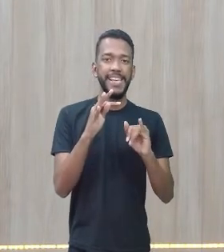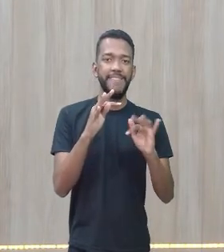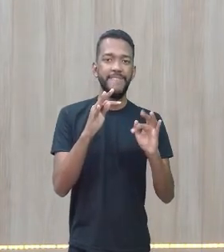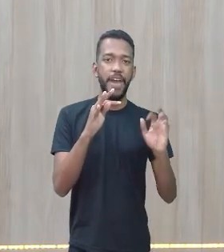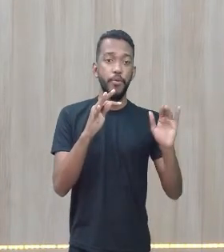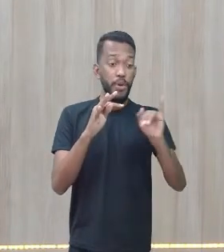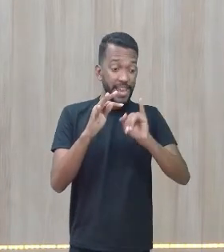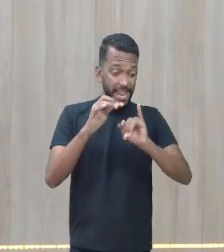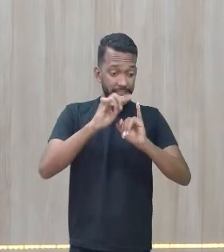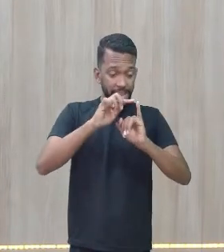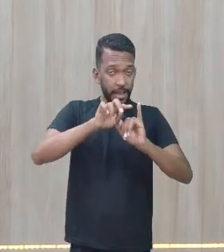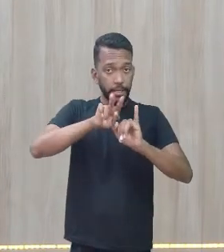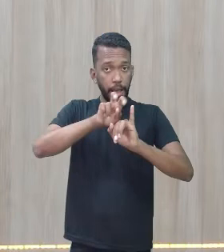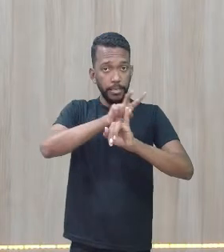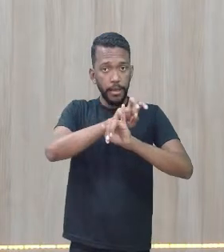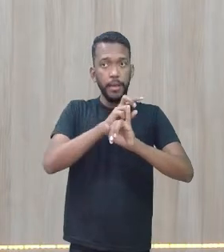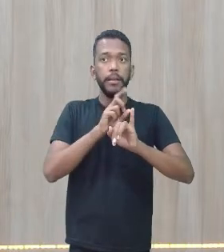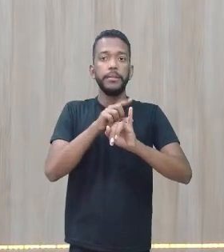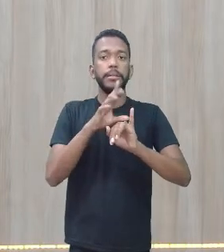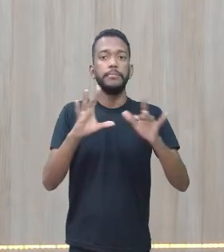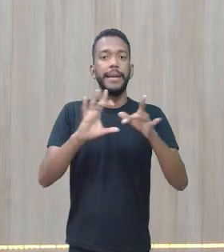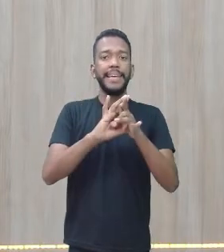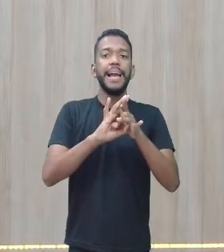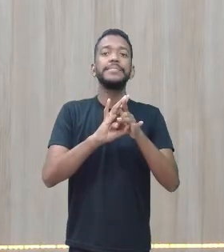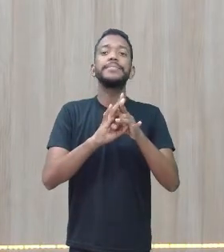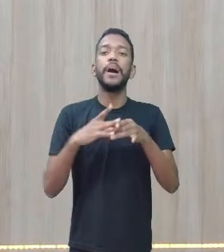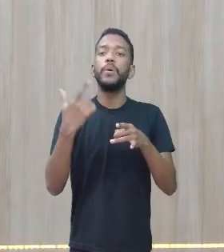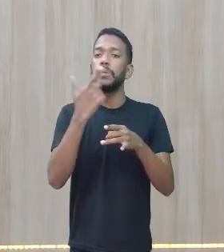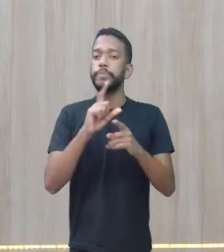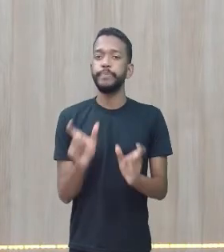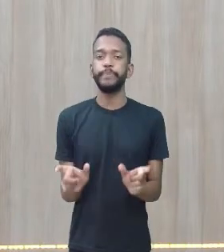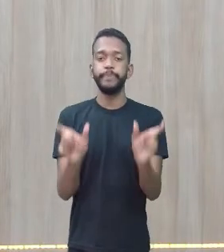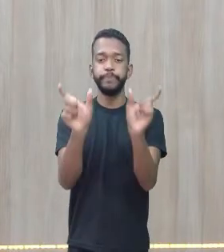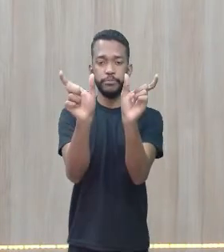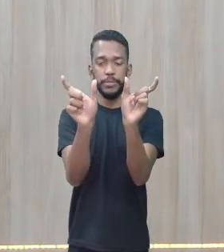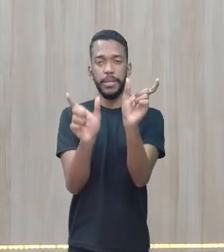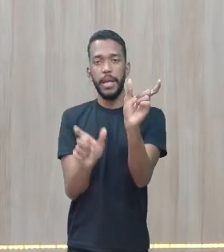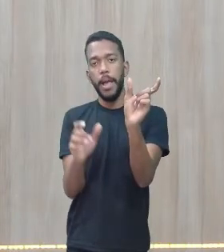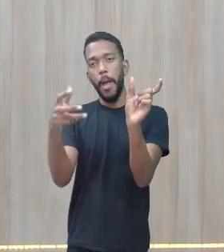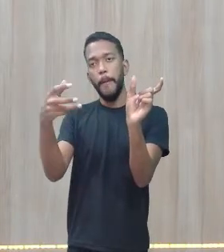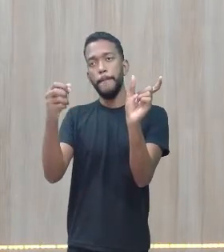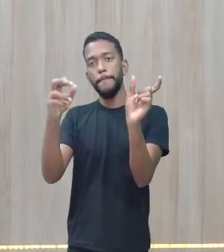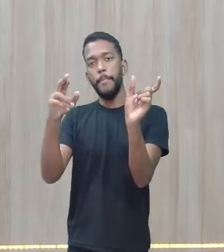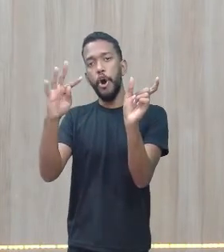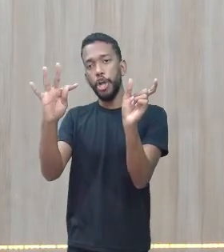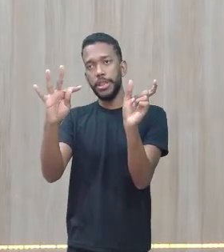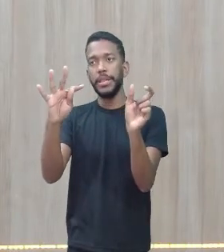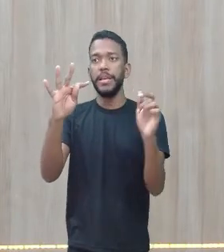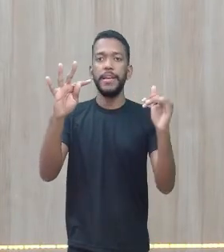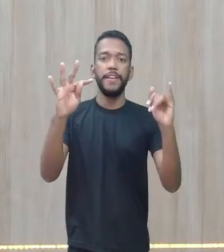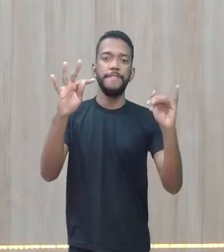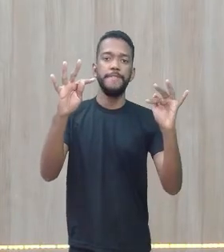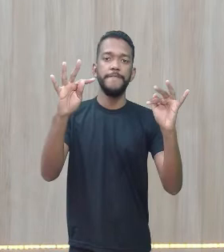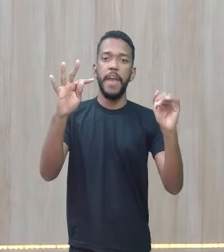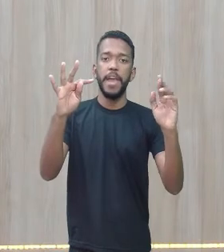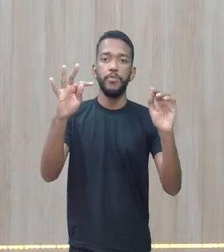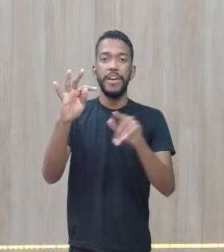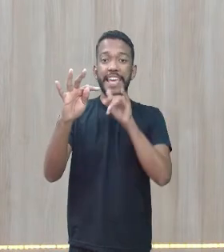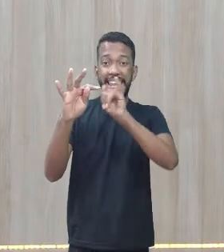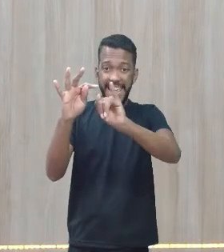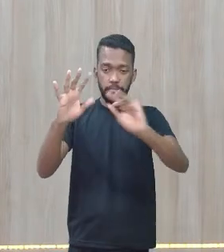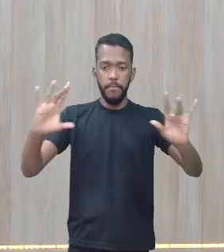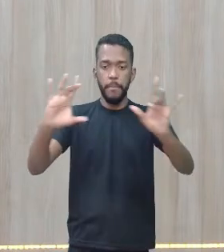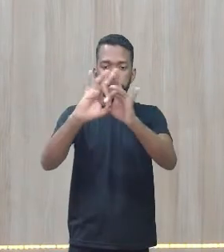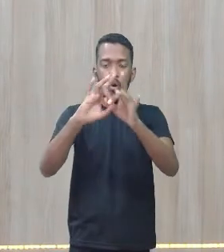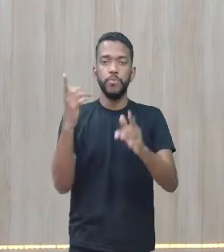temos vogal e consoante fazendo esse papel, né, de ligação entre